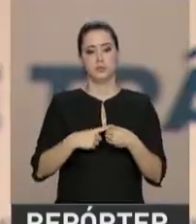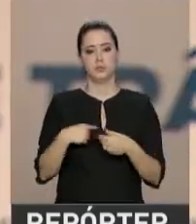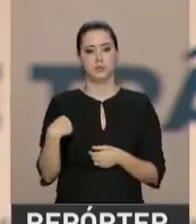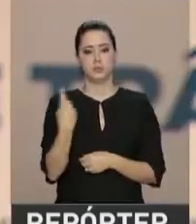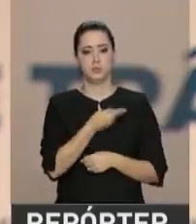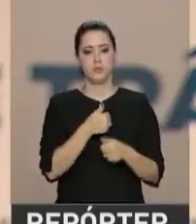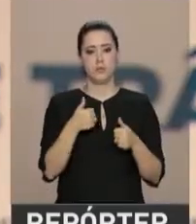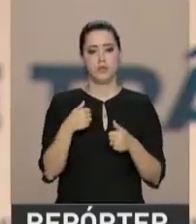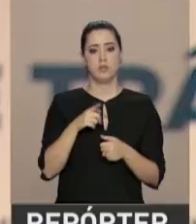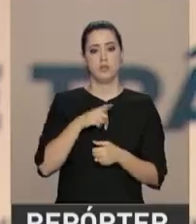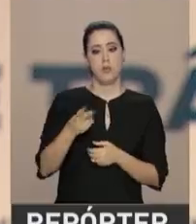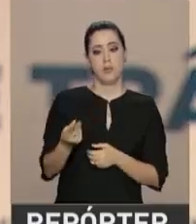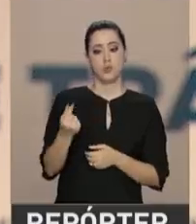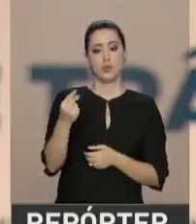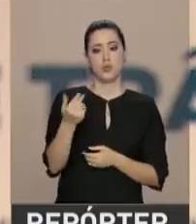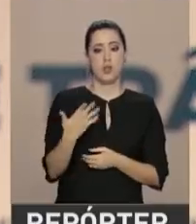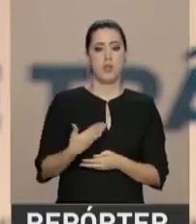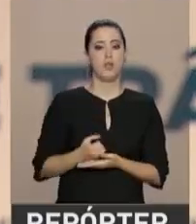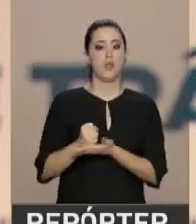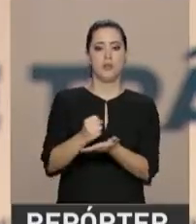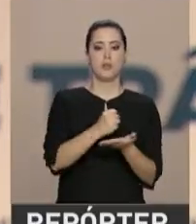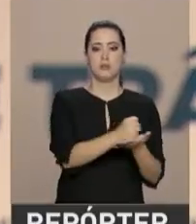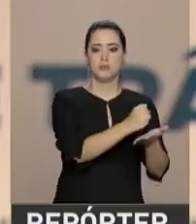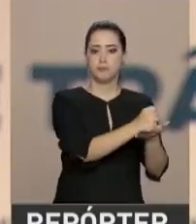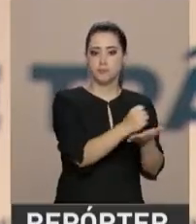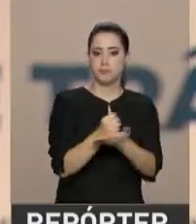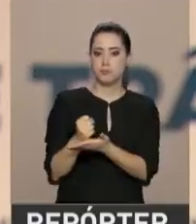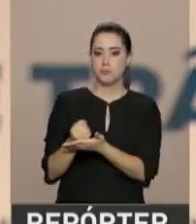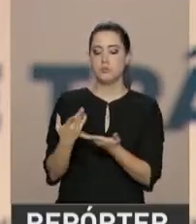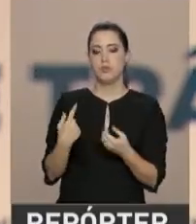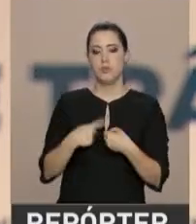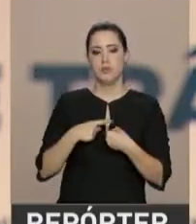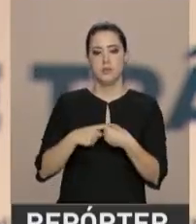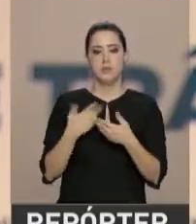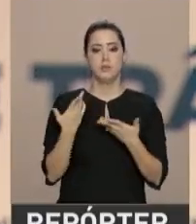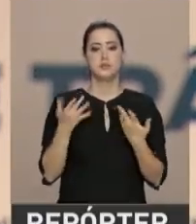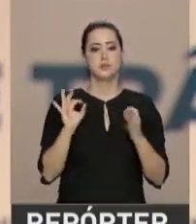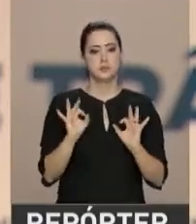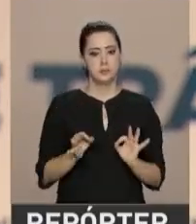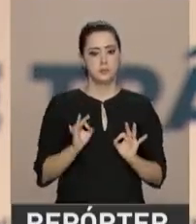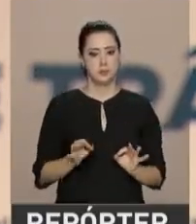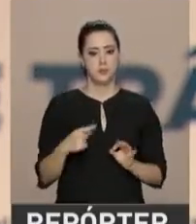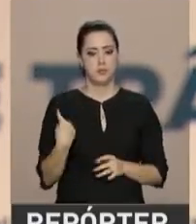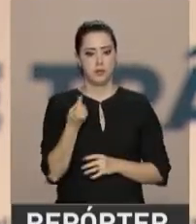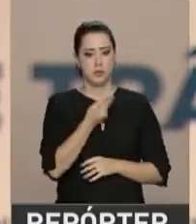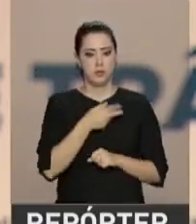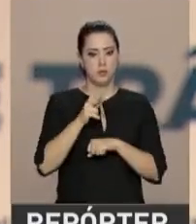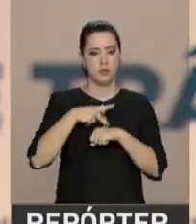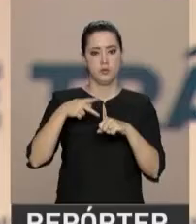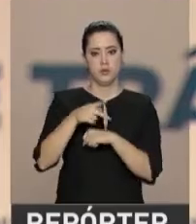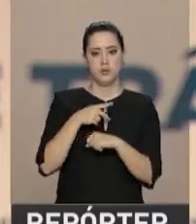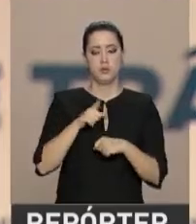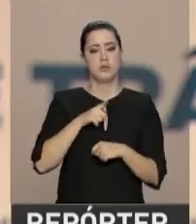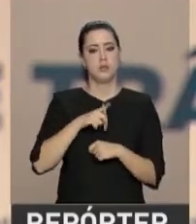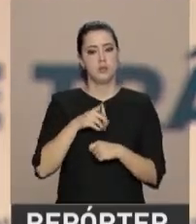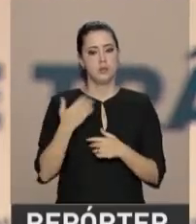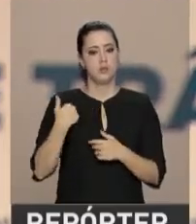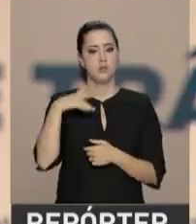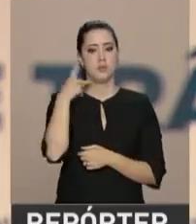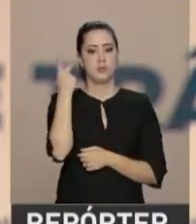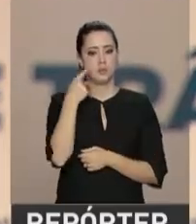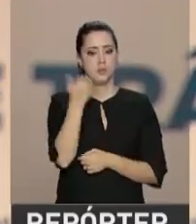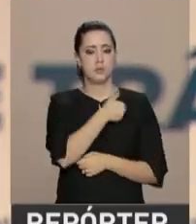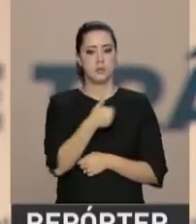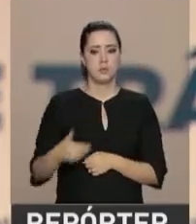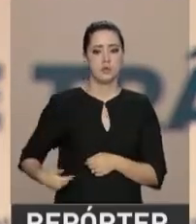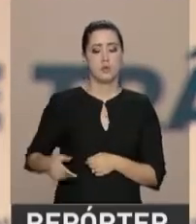com muito dinheiro a ser disponibilizado aos municípios para que efetivamente no nosso país tenhamos mais políticas